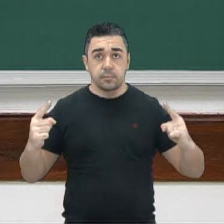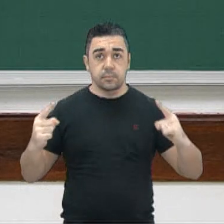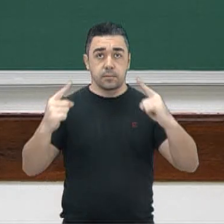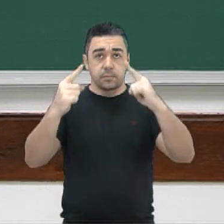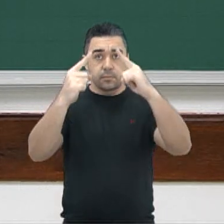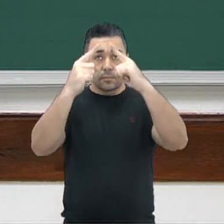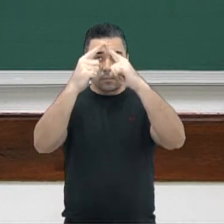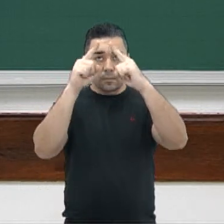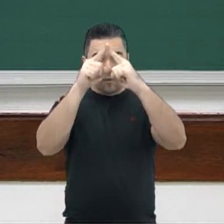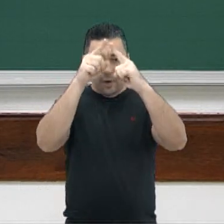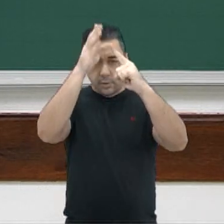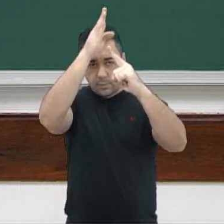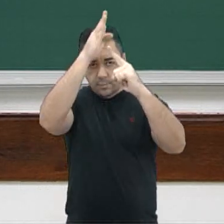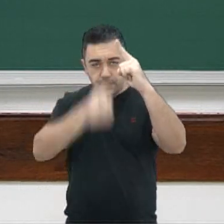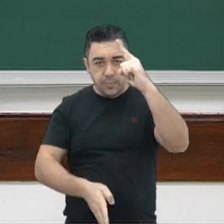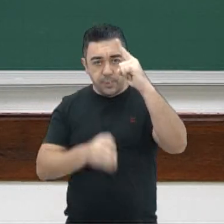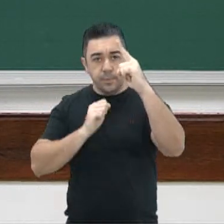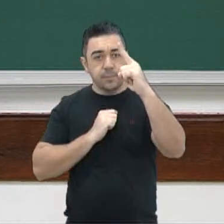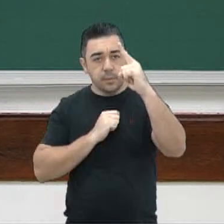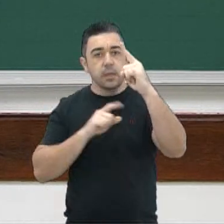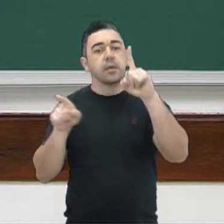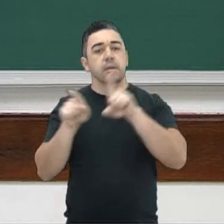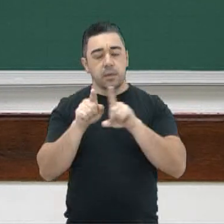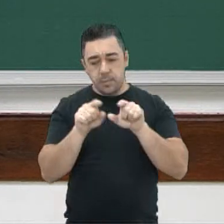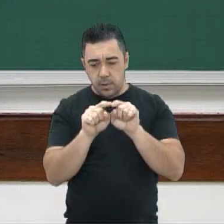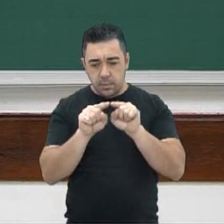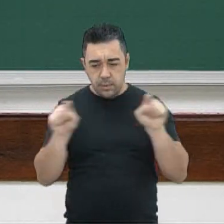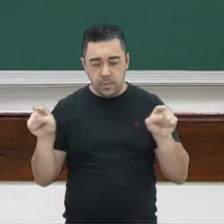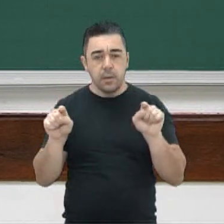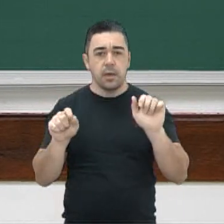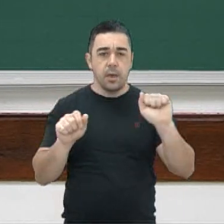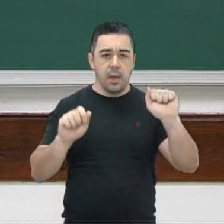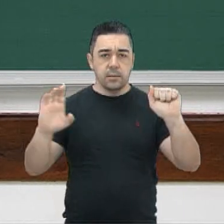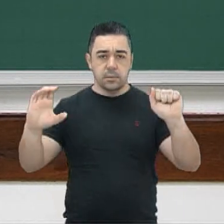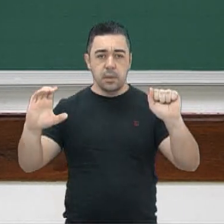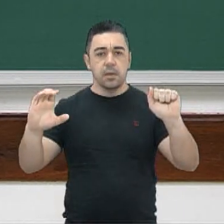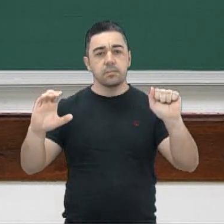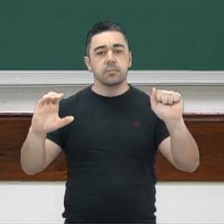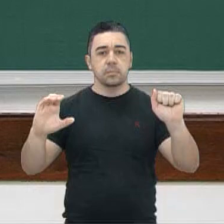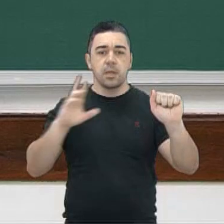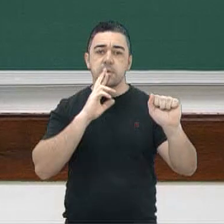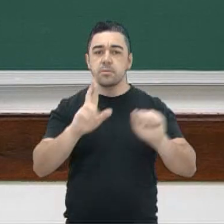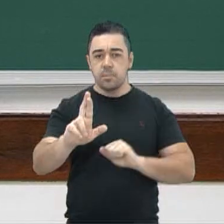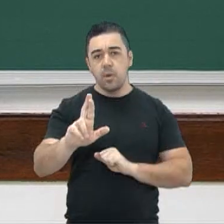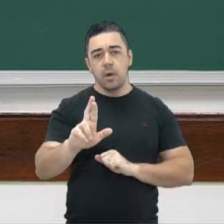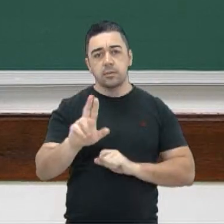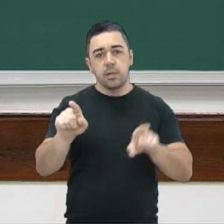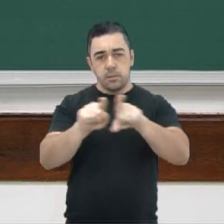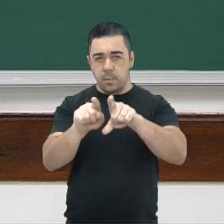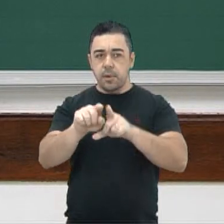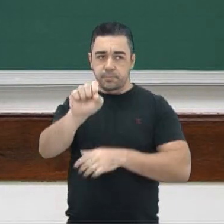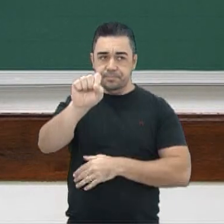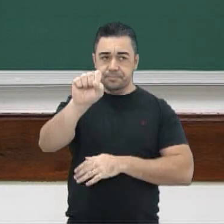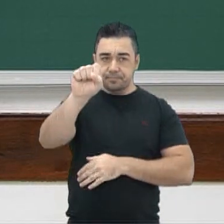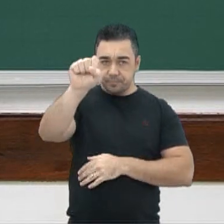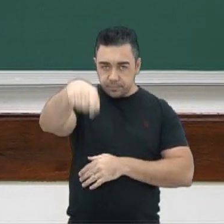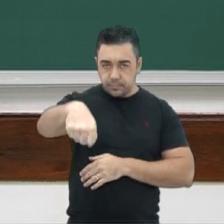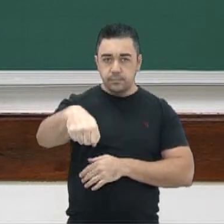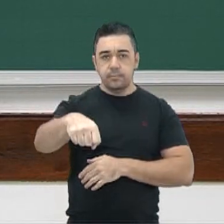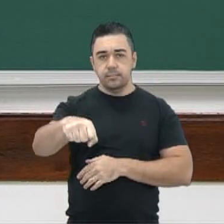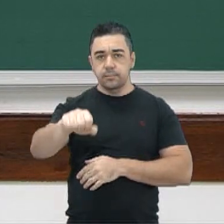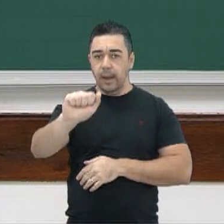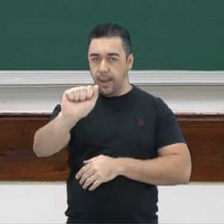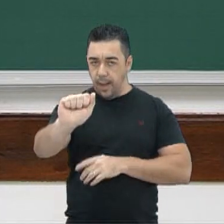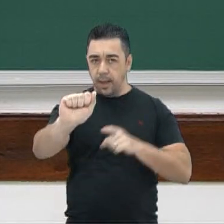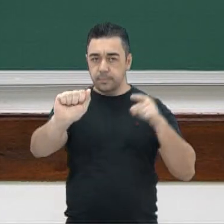e aqui a partir do segmento de reta C. Legal? Então, a resposta desse aqui ficou letra